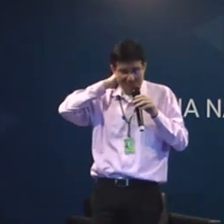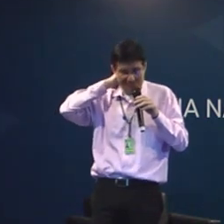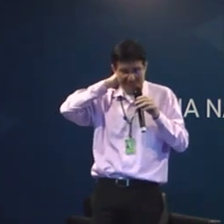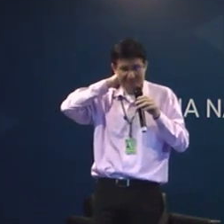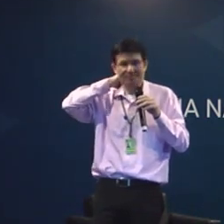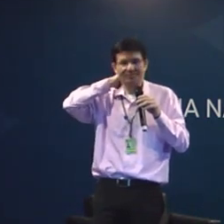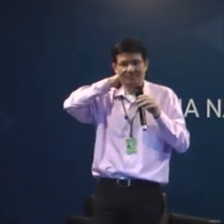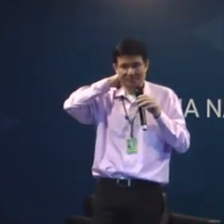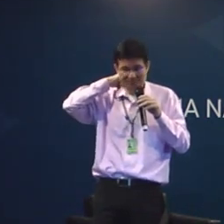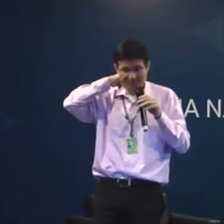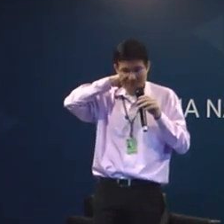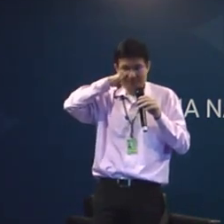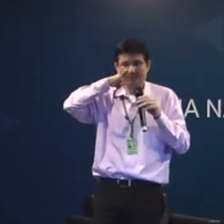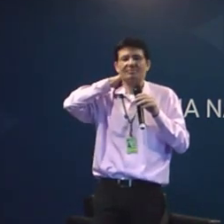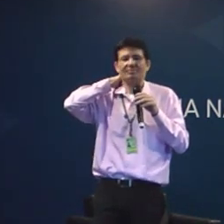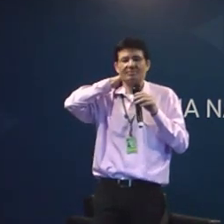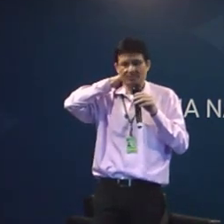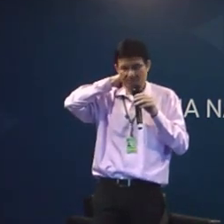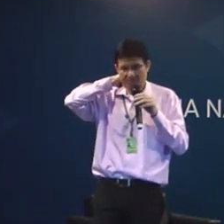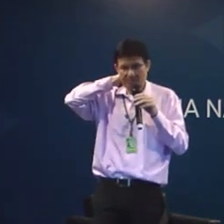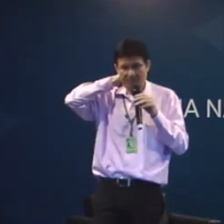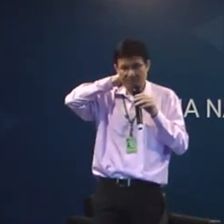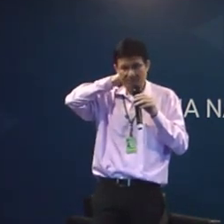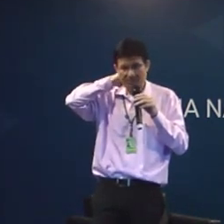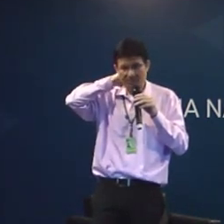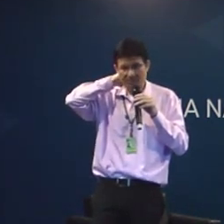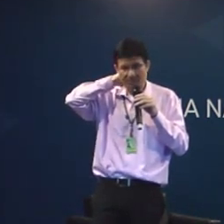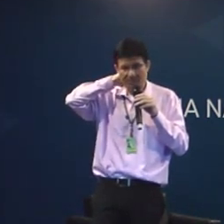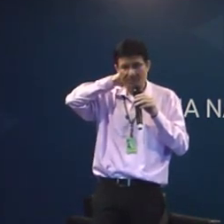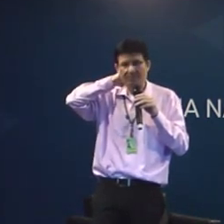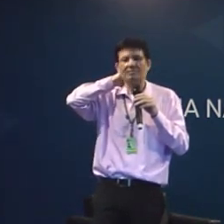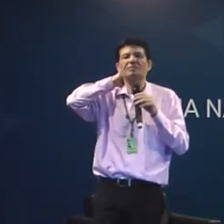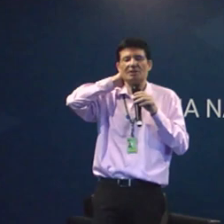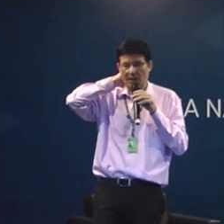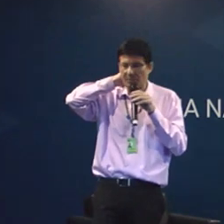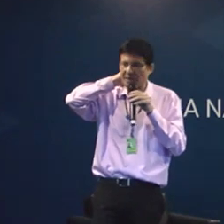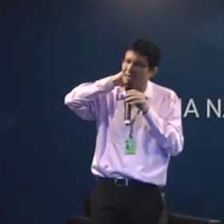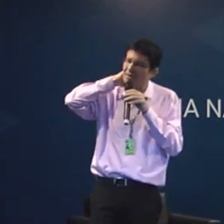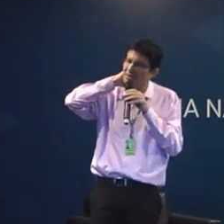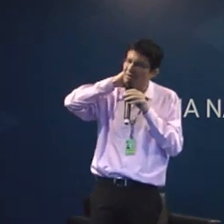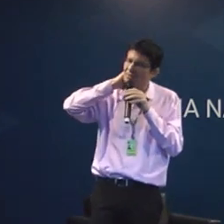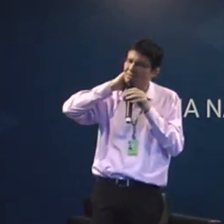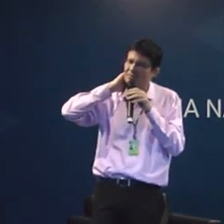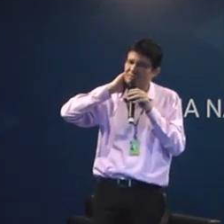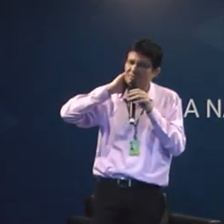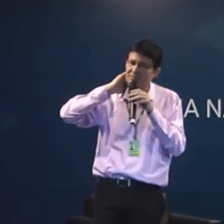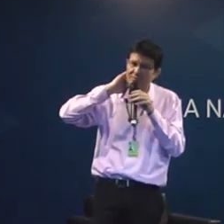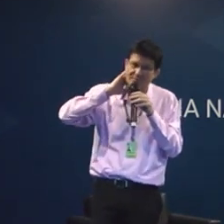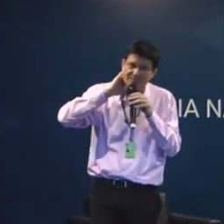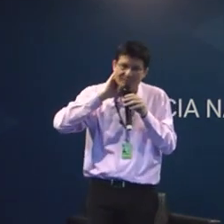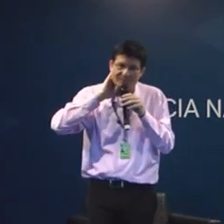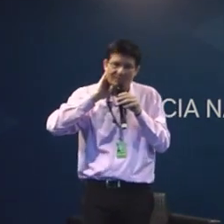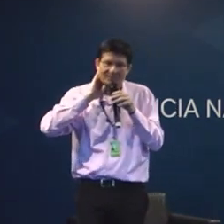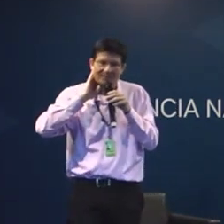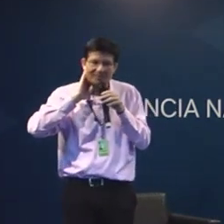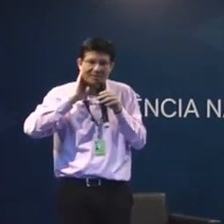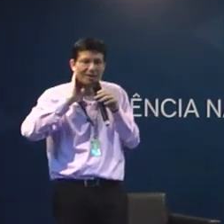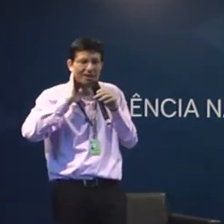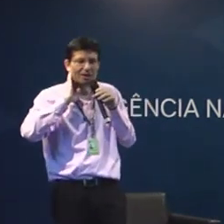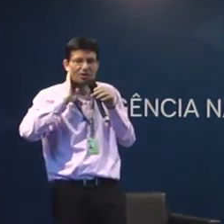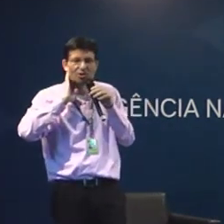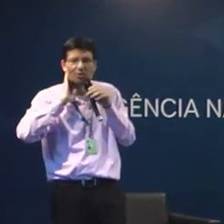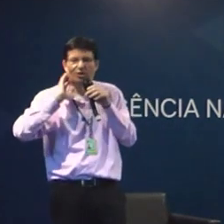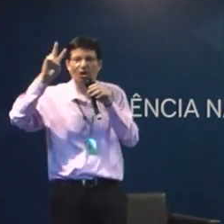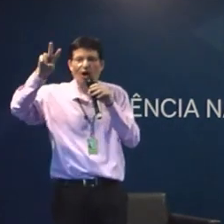21, é a abertura oficial e tudo indica que a ministra Nízia estará presente. Se prepare para vocês tirar foto com ela.